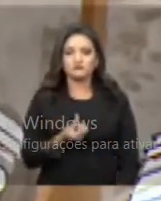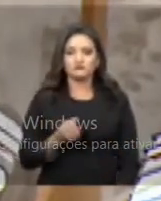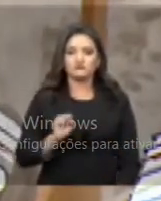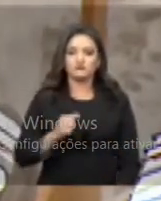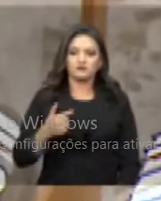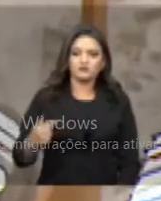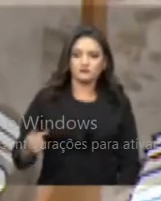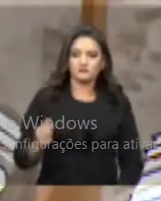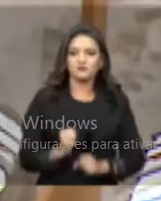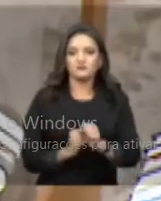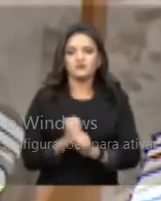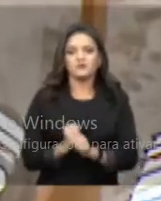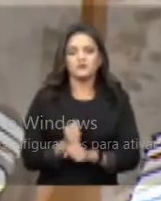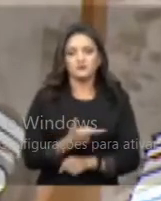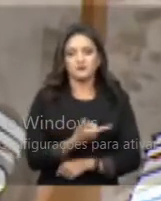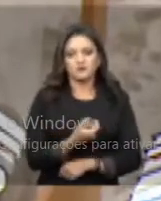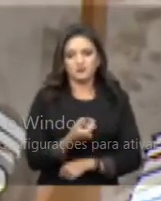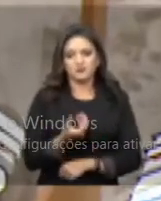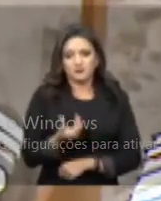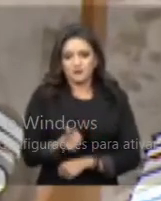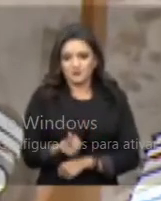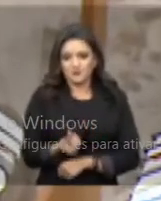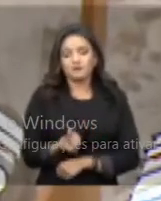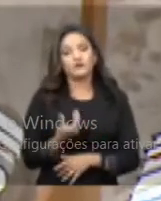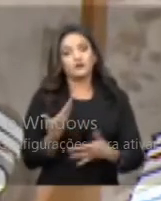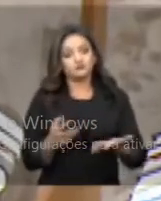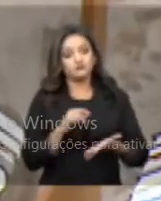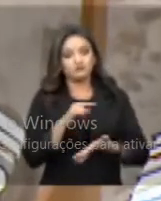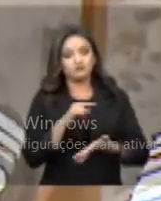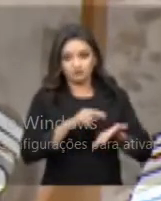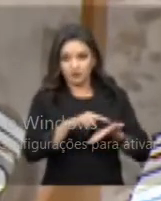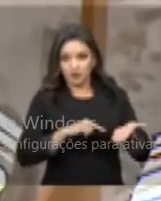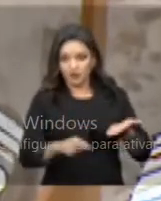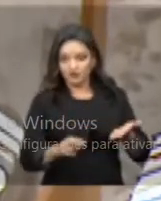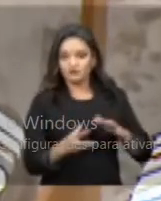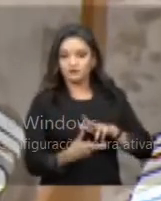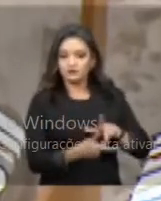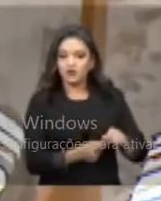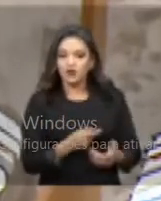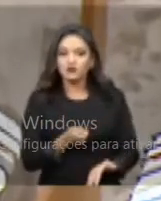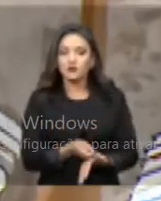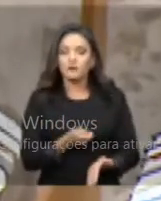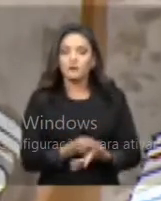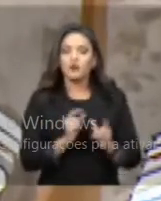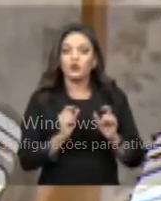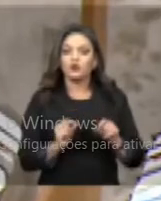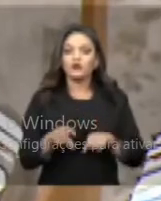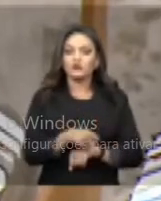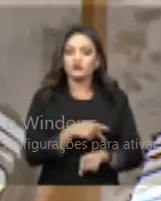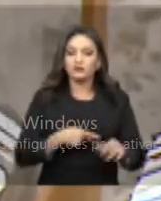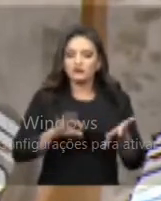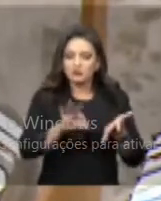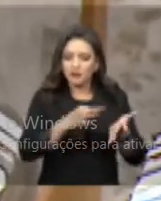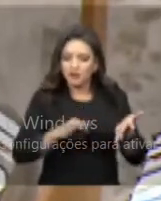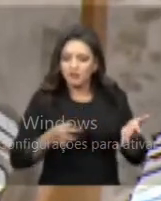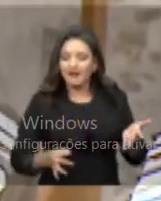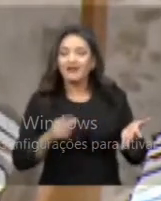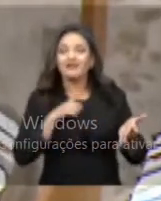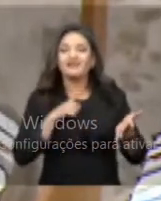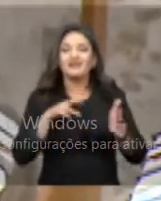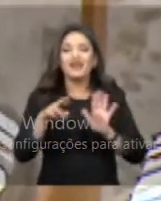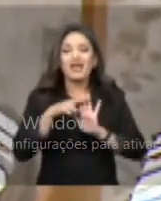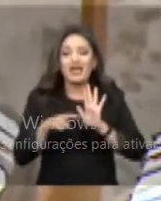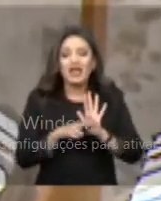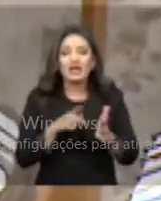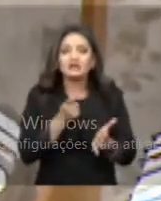5.687 de 2006. E essa Convenção Internacional impõe aos Estados-partes uma série de obrigações,